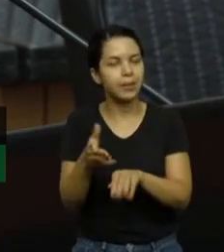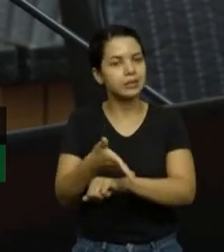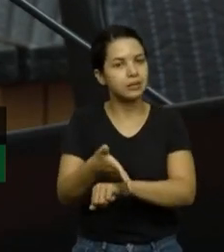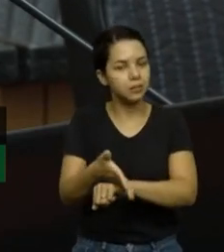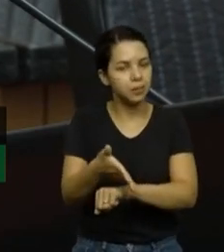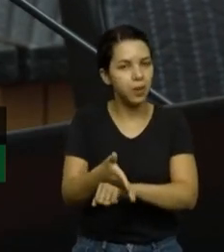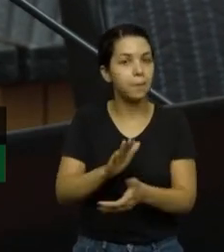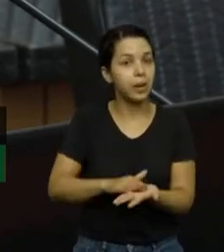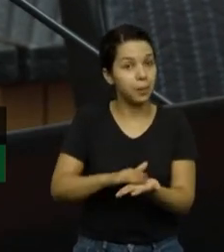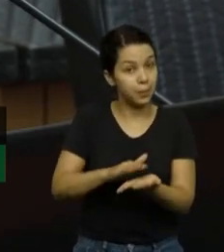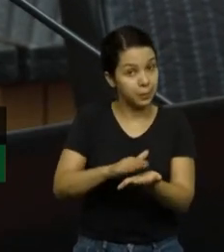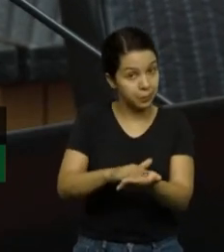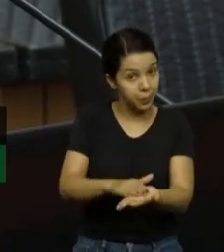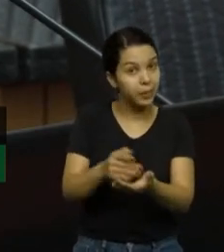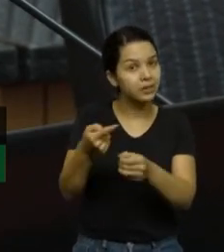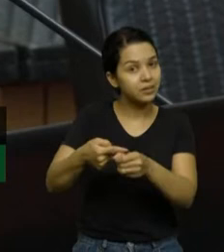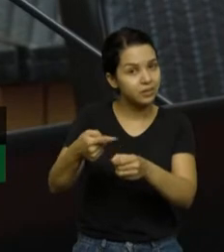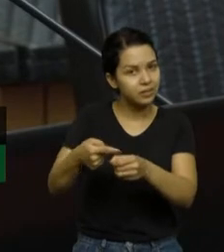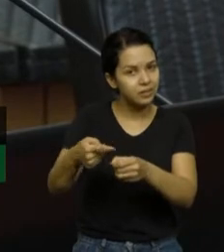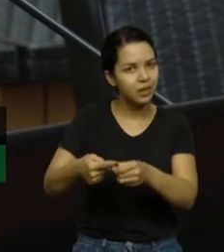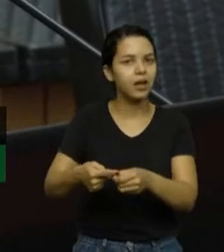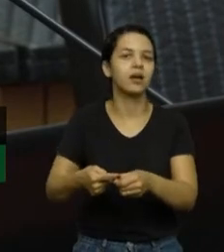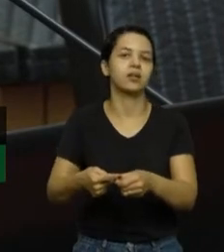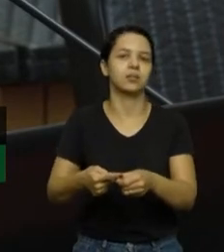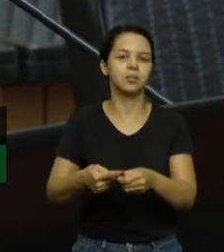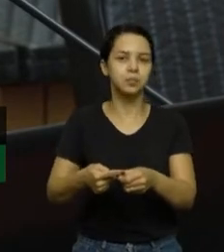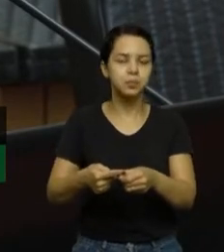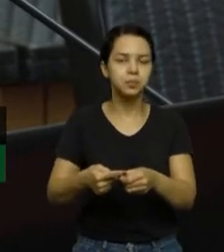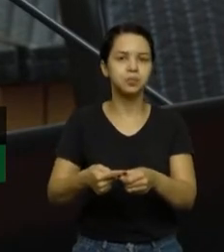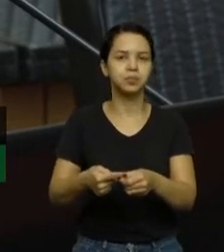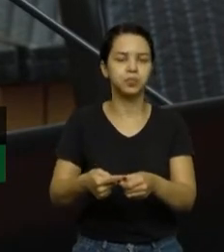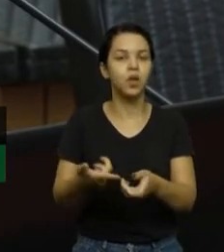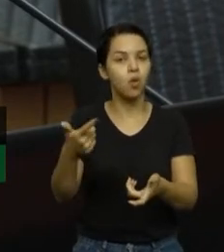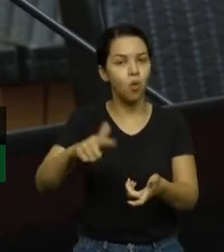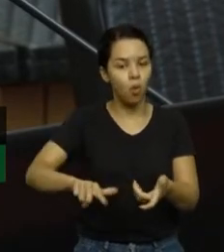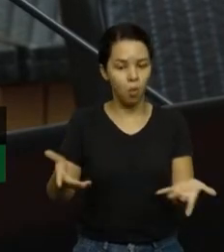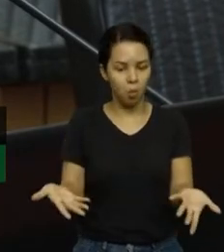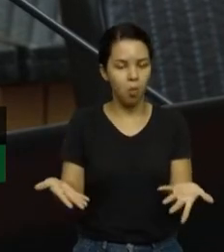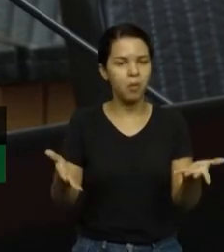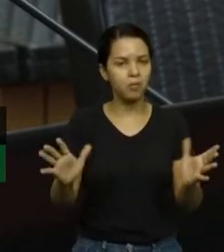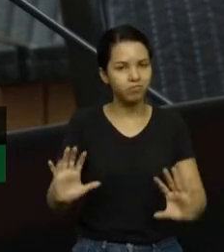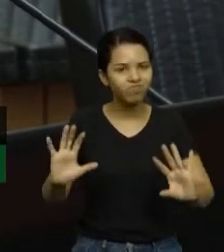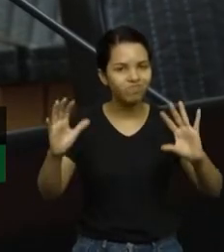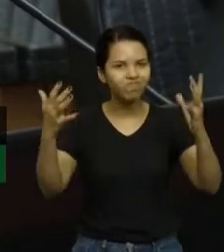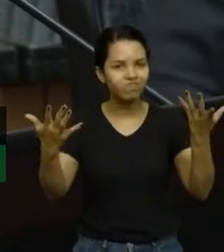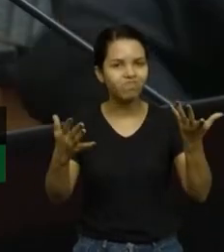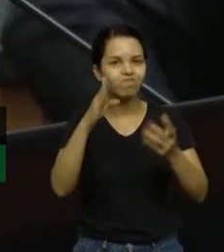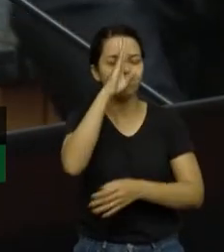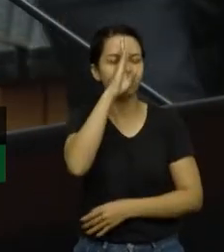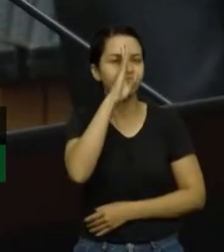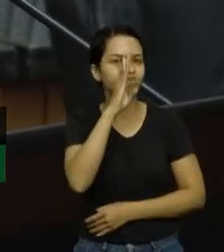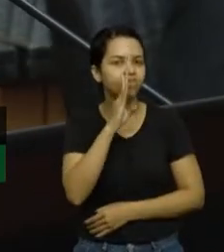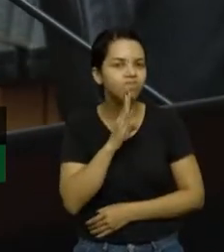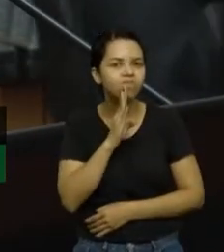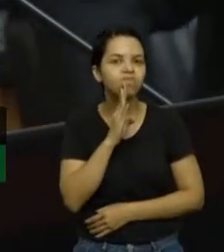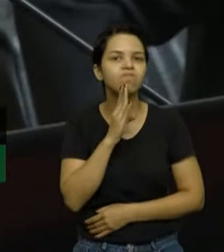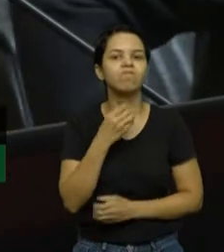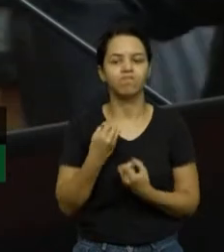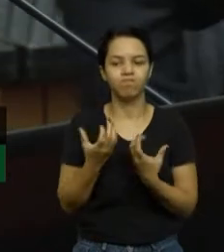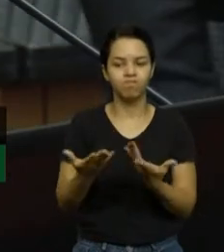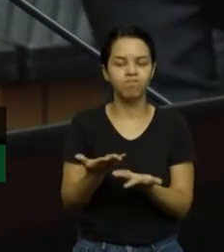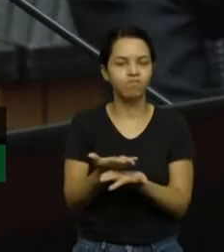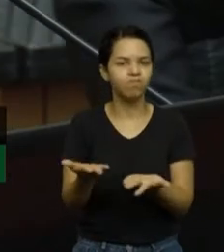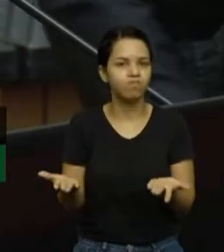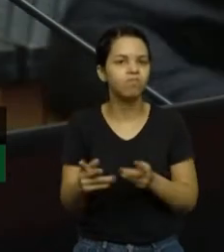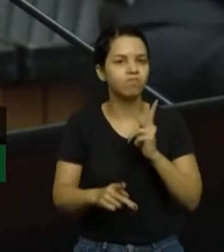Parabenizar Abedão Batista por mais esta festividade que oferece gratuitamente à população de Abedão Batista.